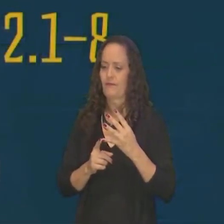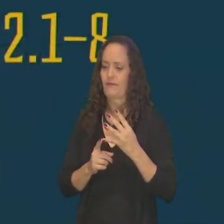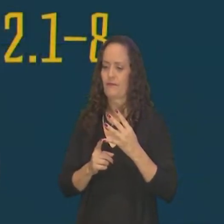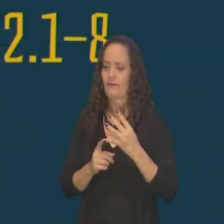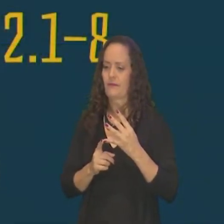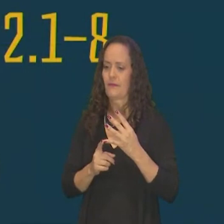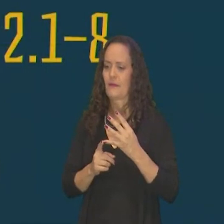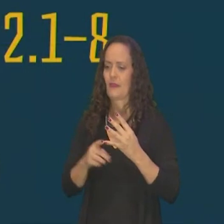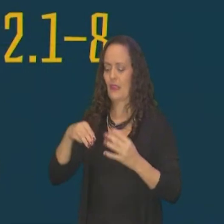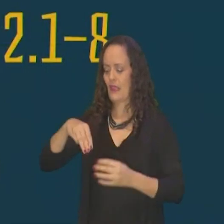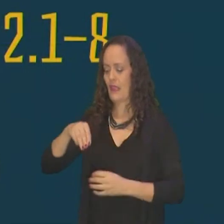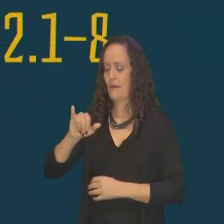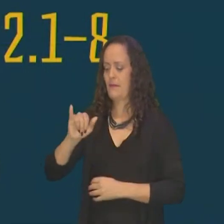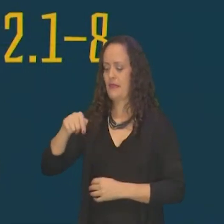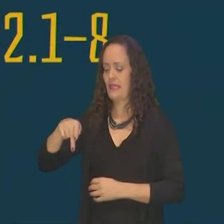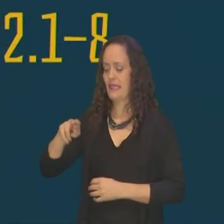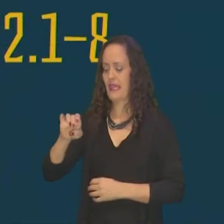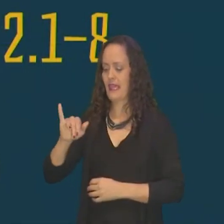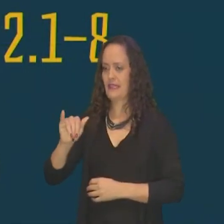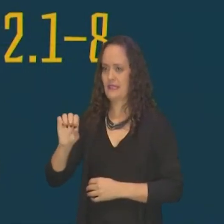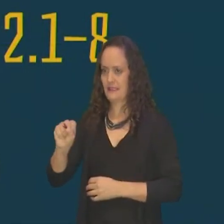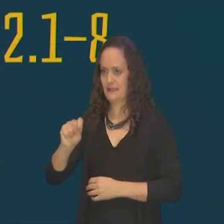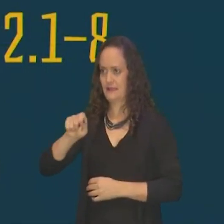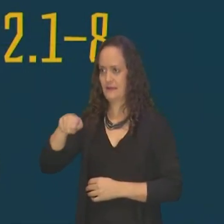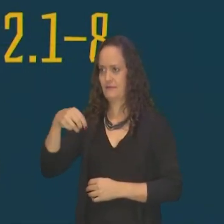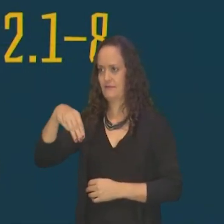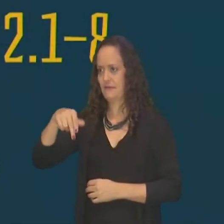para Miqueias capítulo 5, verso 2.